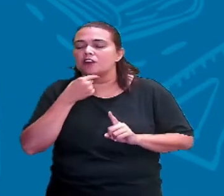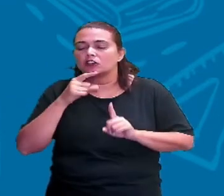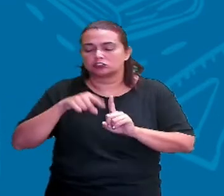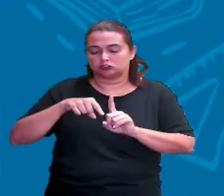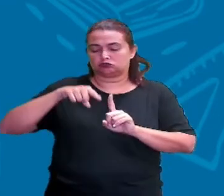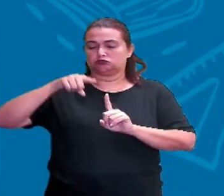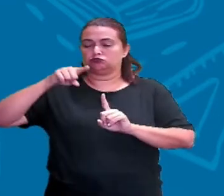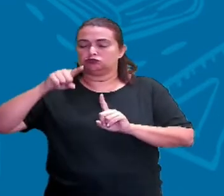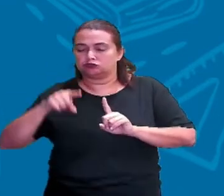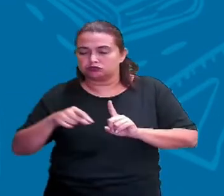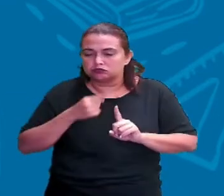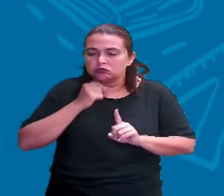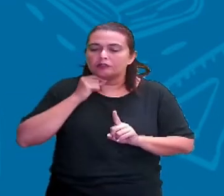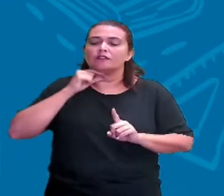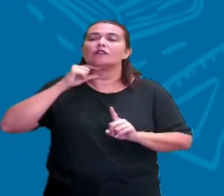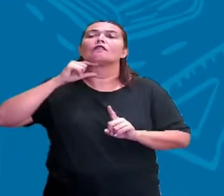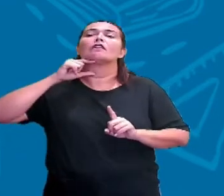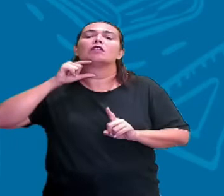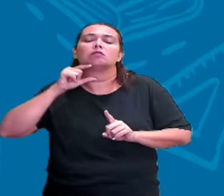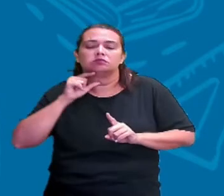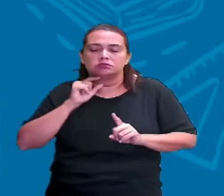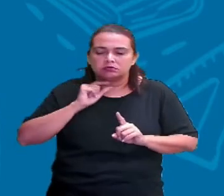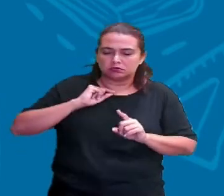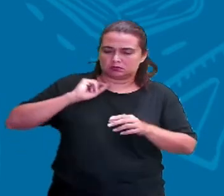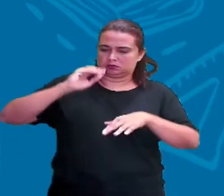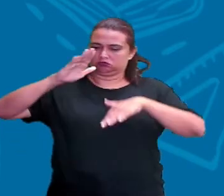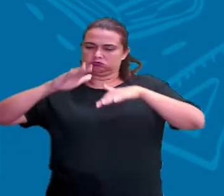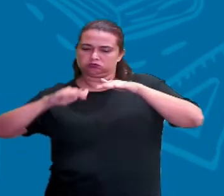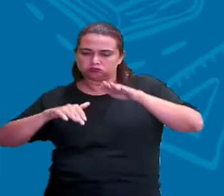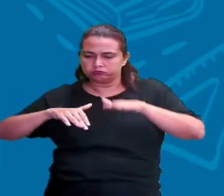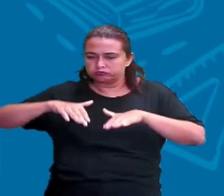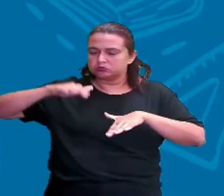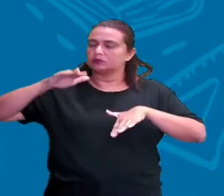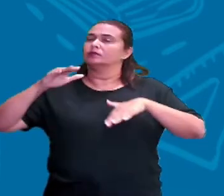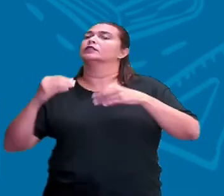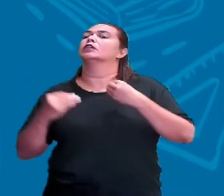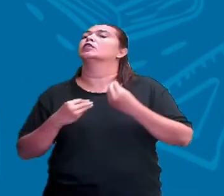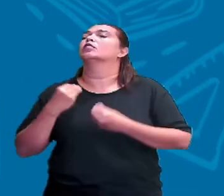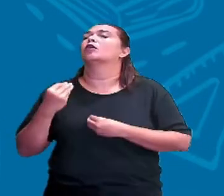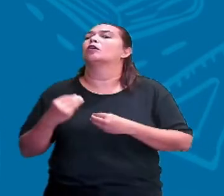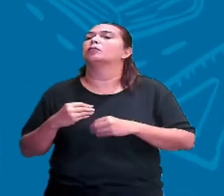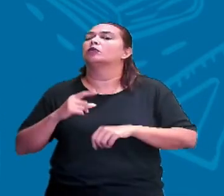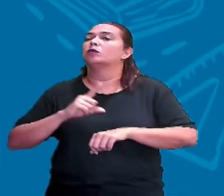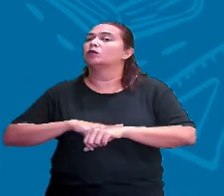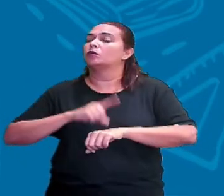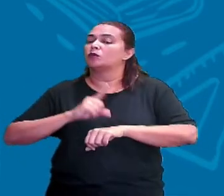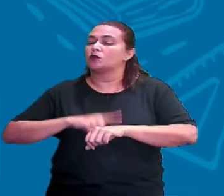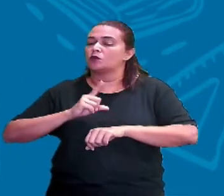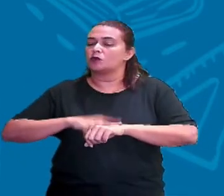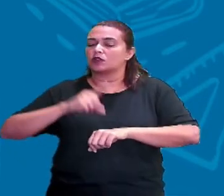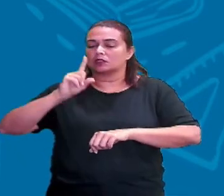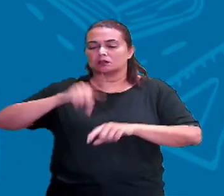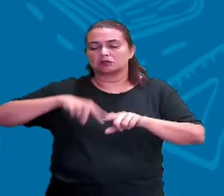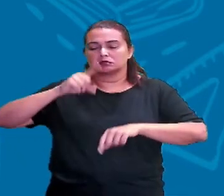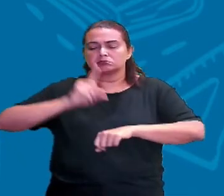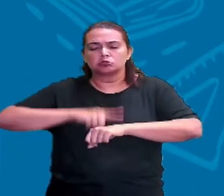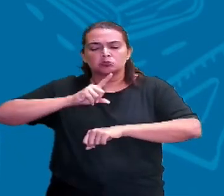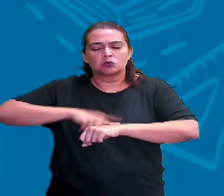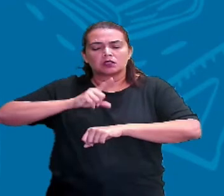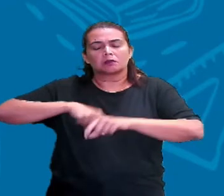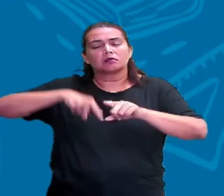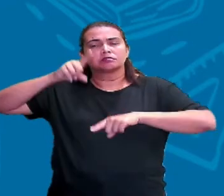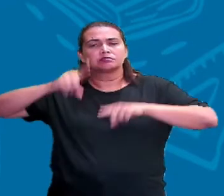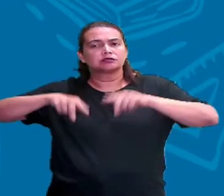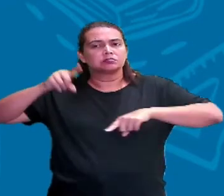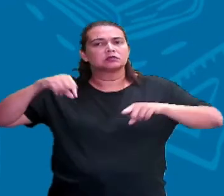a entonação que eu dou aqui à minha fala, isso tem uma relevância importante, né? Então, assim, o vocabulário